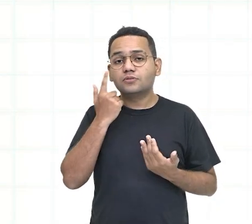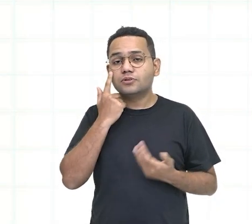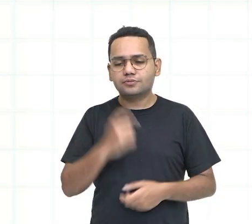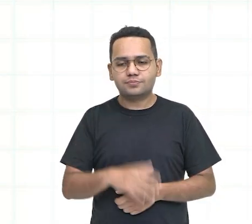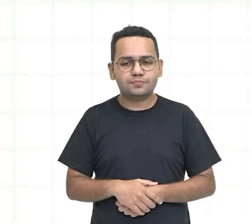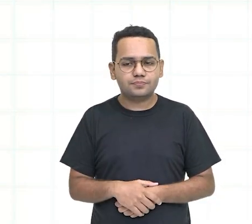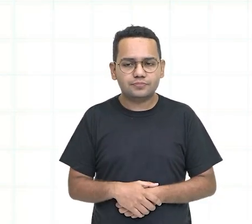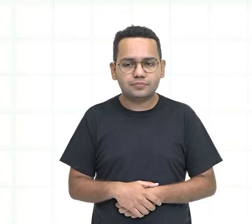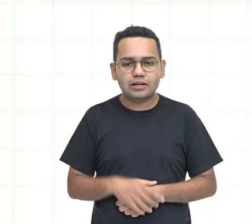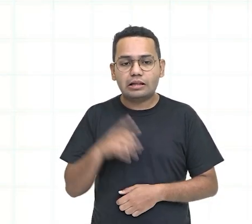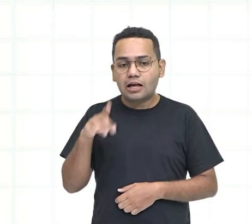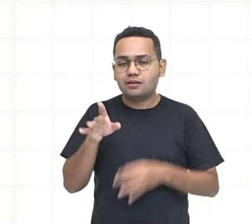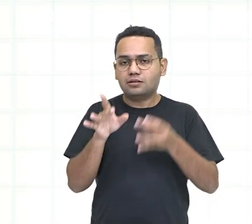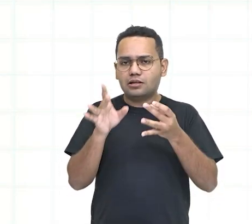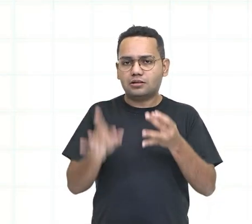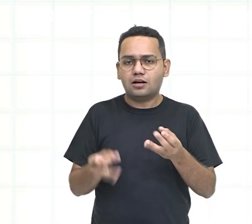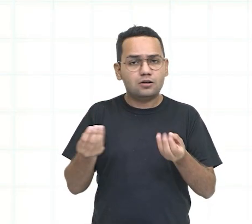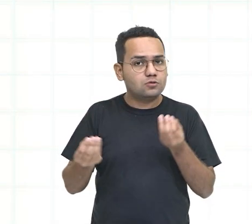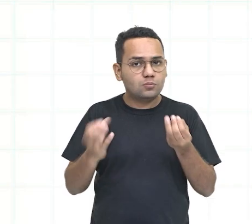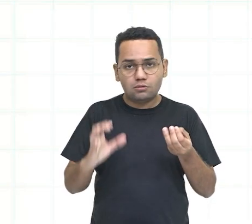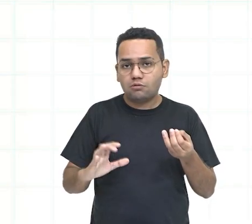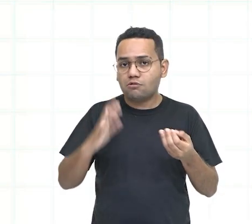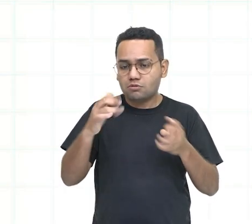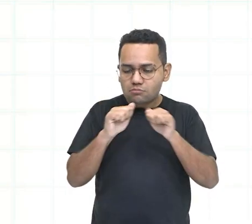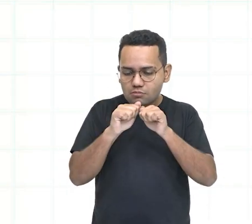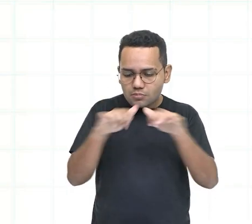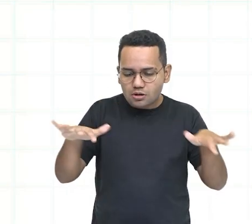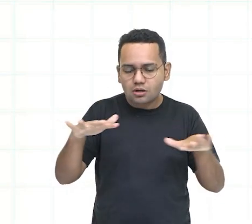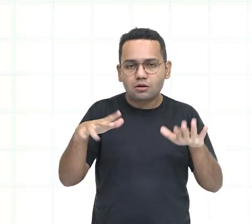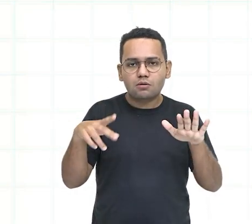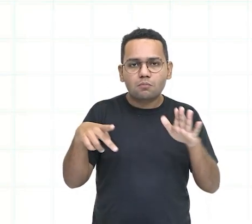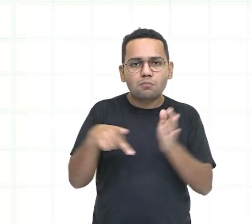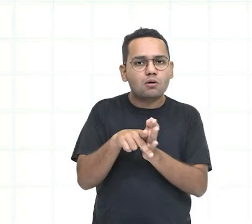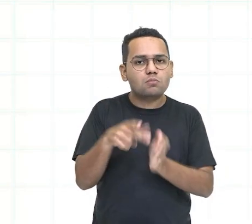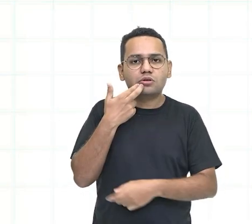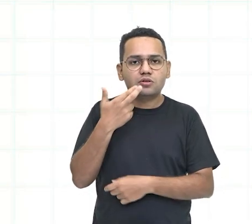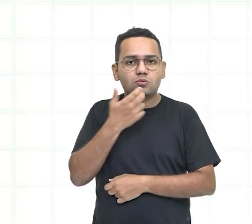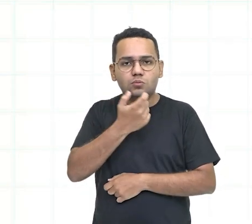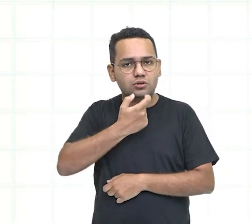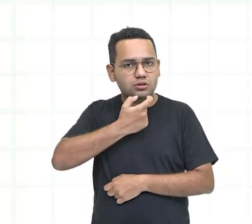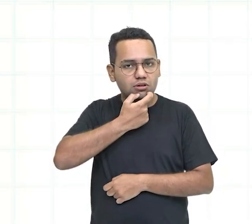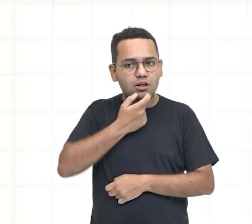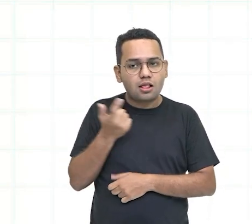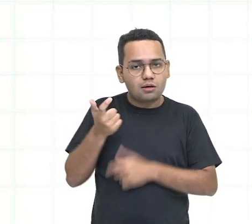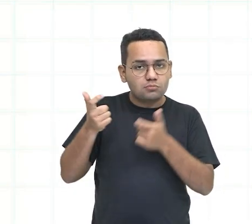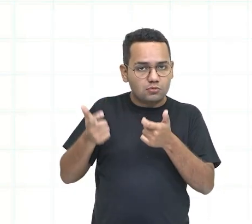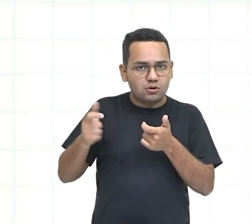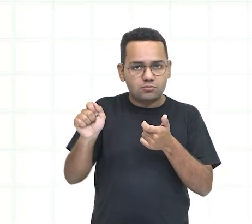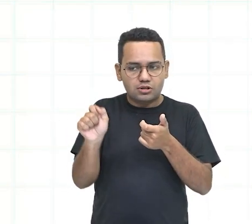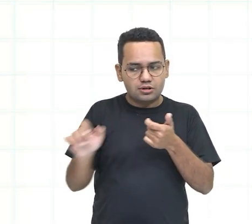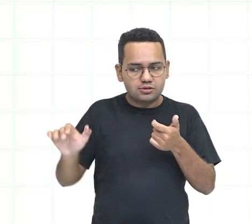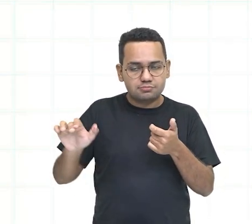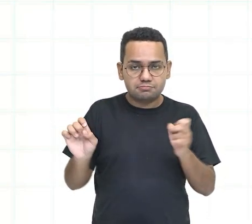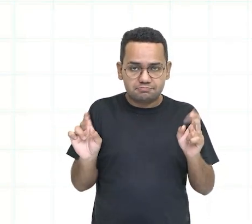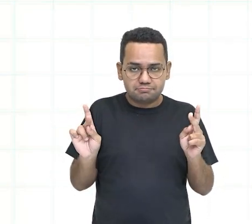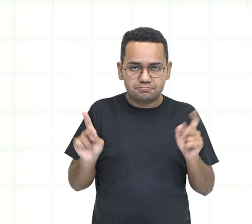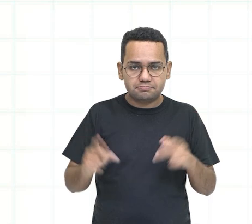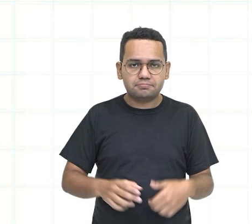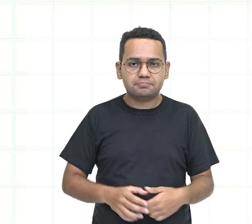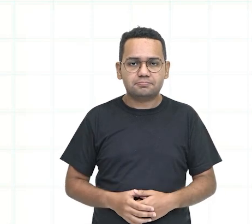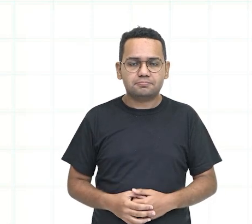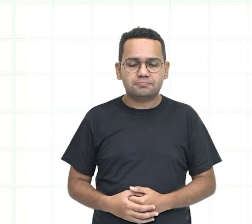expansão que houve da língua inglesa, né? Nessa região da Ásia.